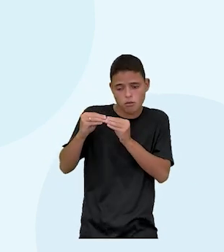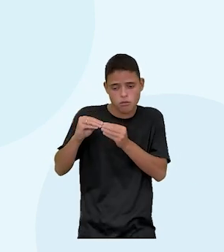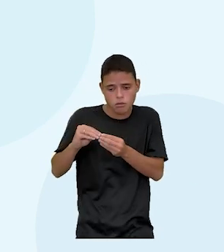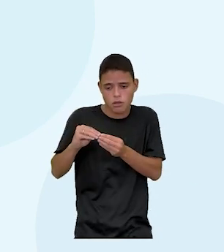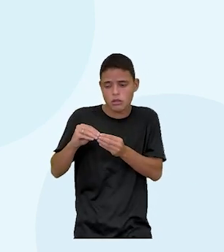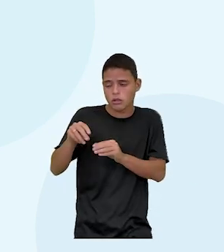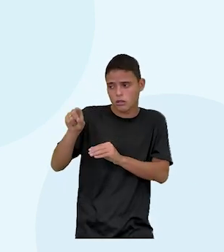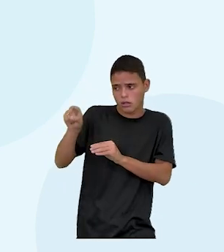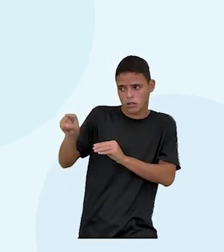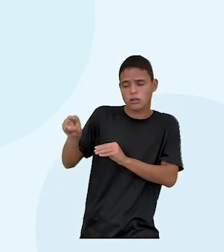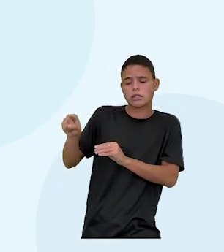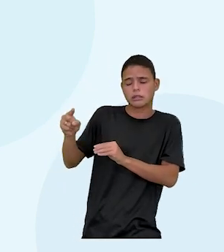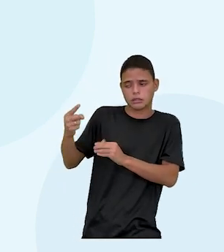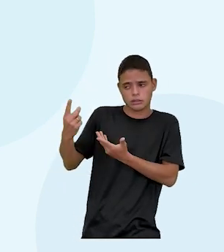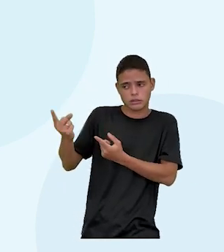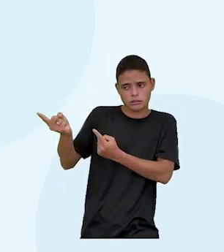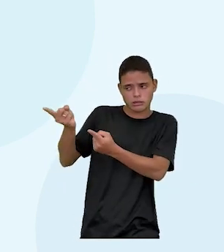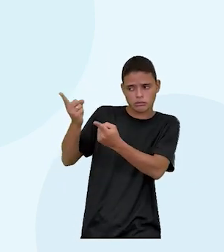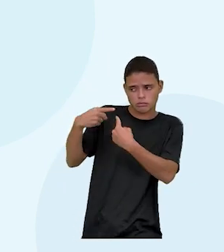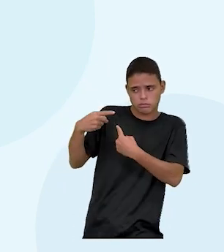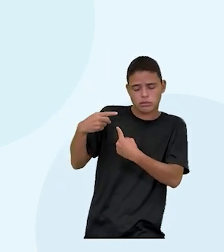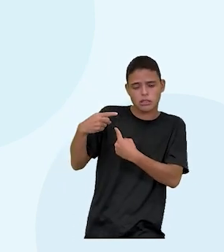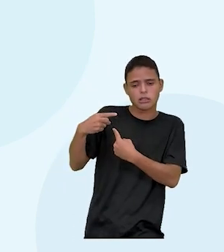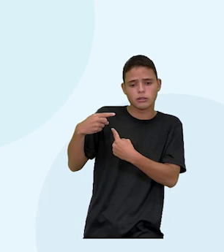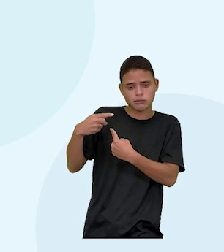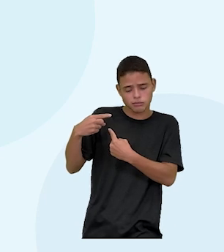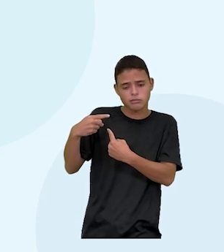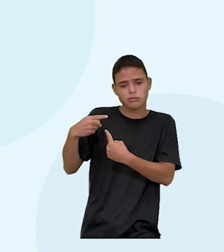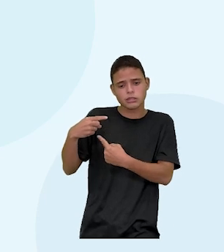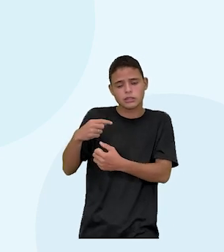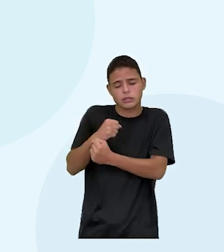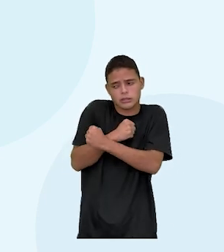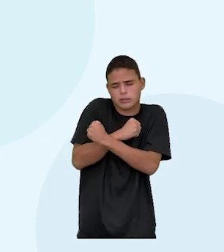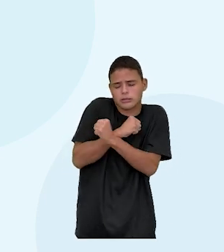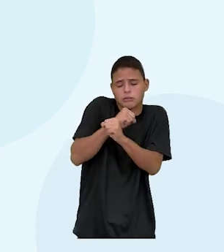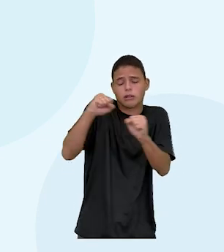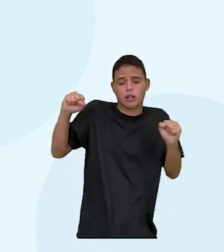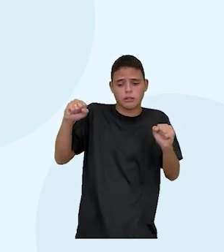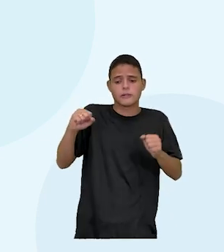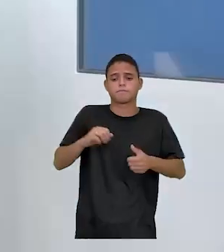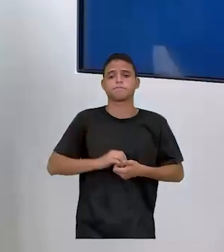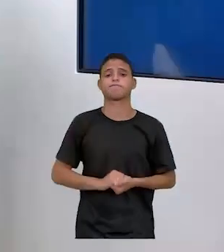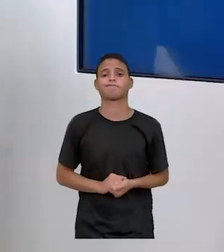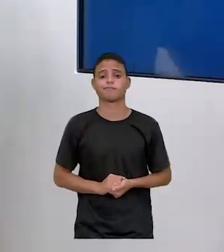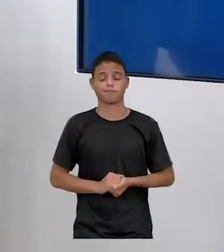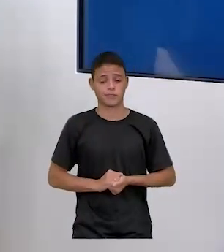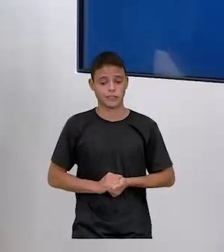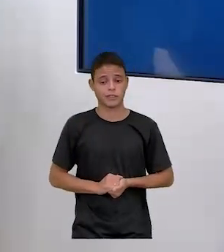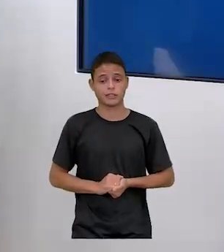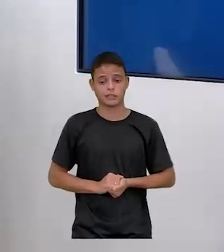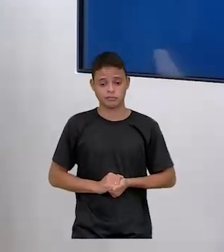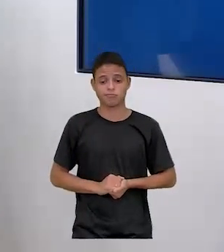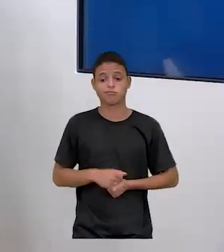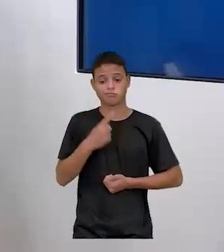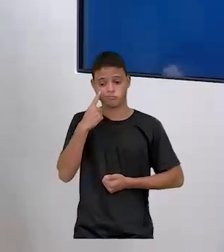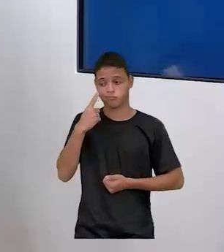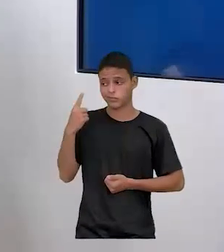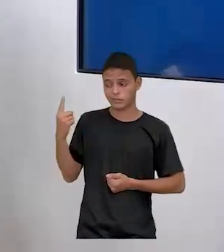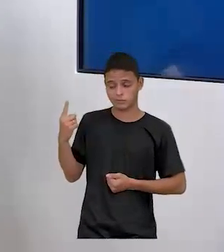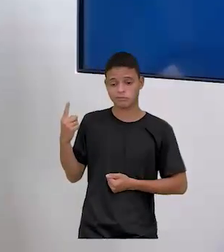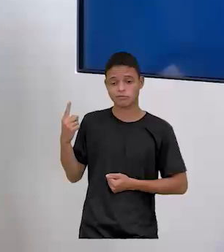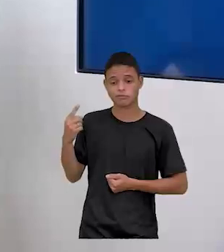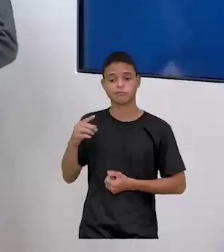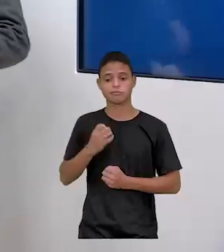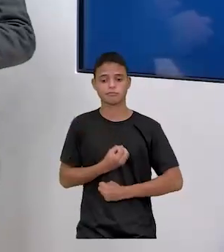que o dono não viesse em meio do sono de seus braços arrancá-lo. Olha aqui, professor, uma coisa muito bacana.